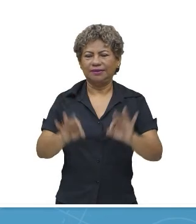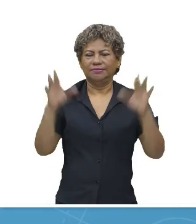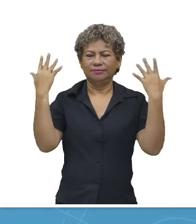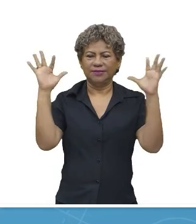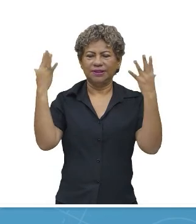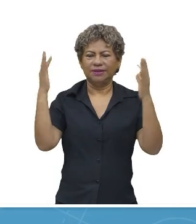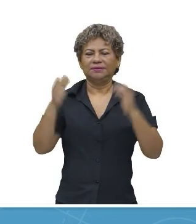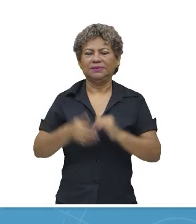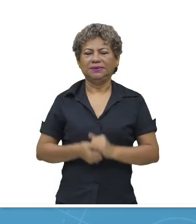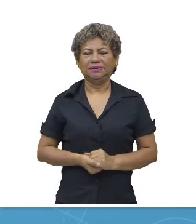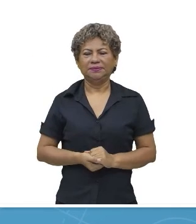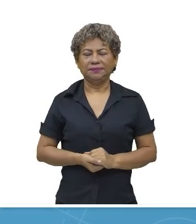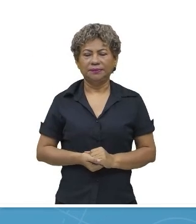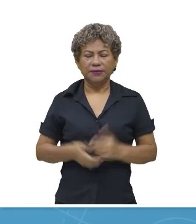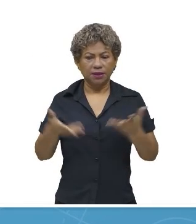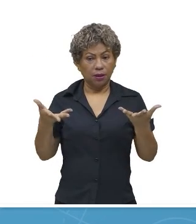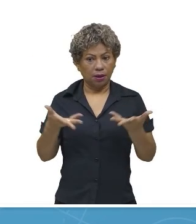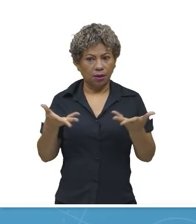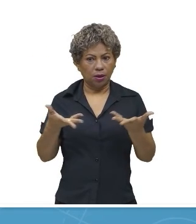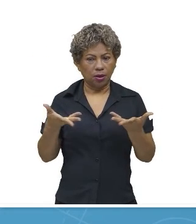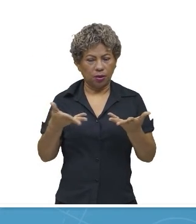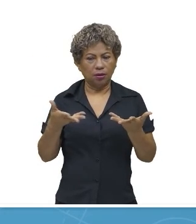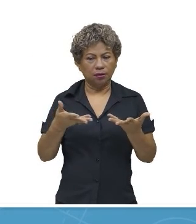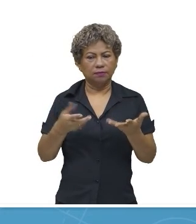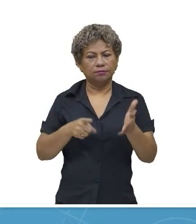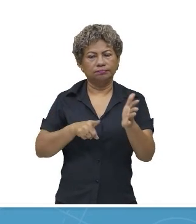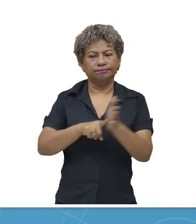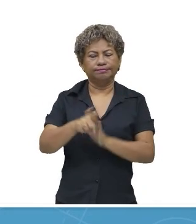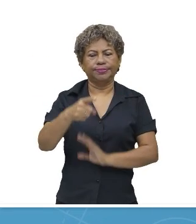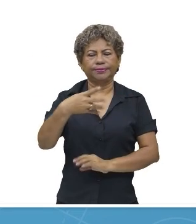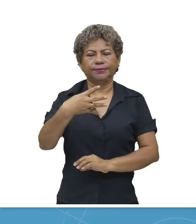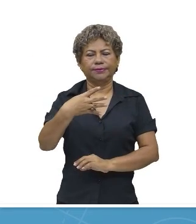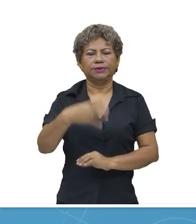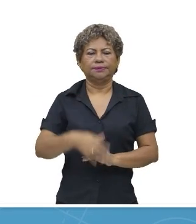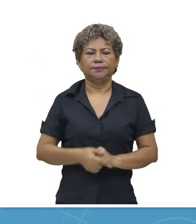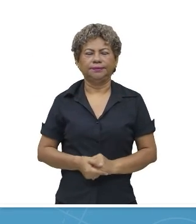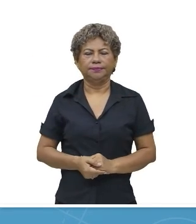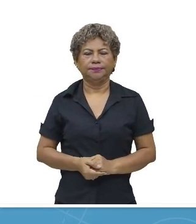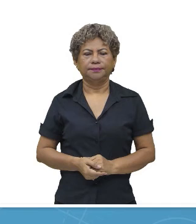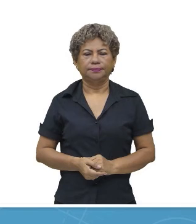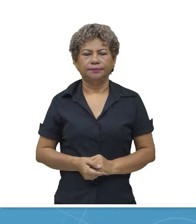vamos continuar, vamos para a nossa questão de número 4.